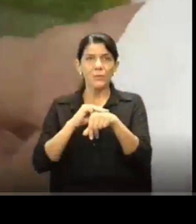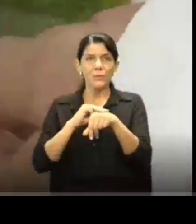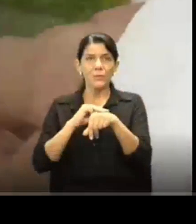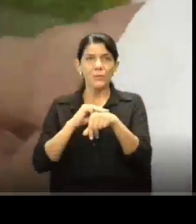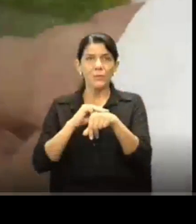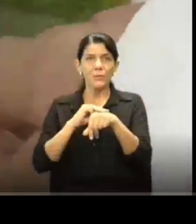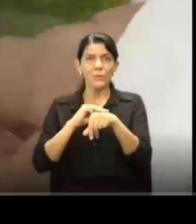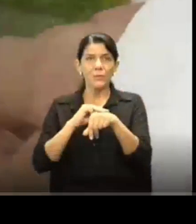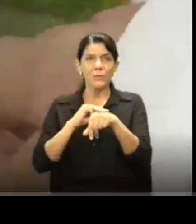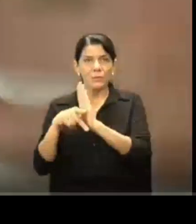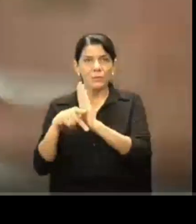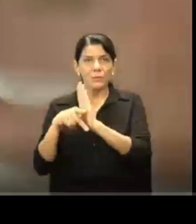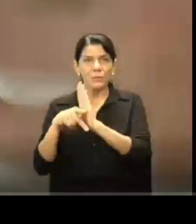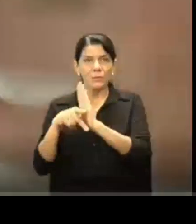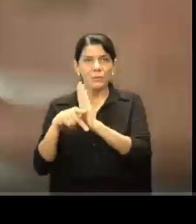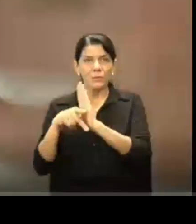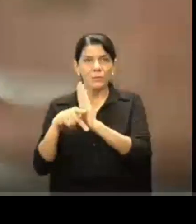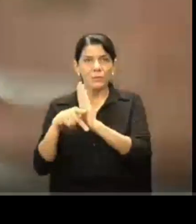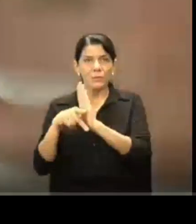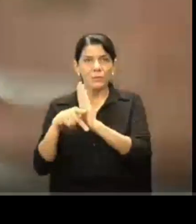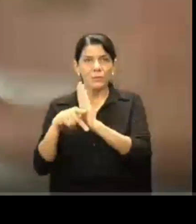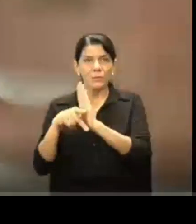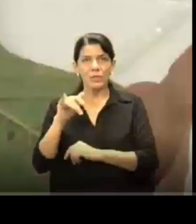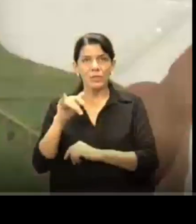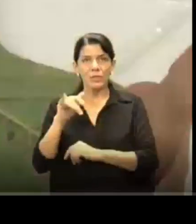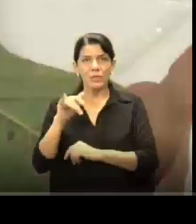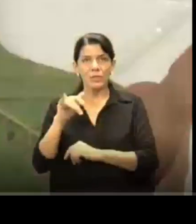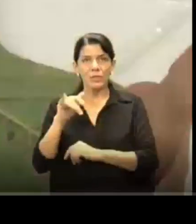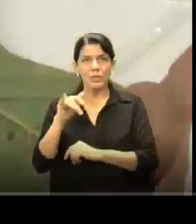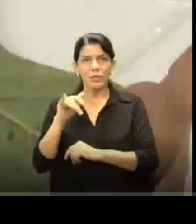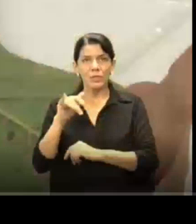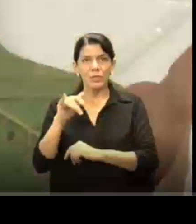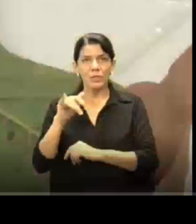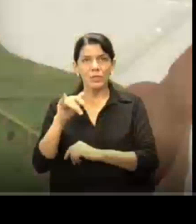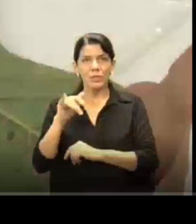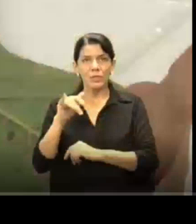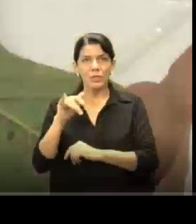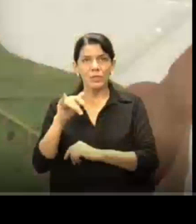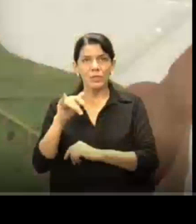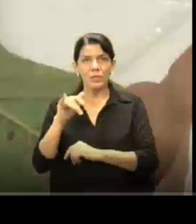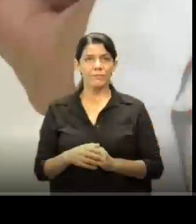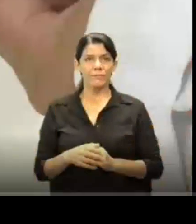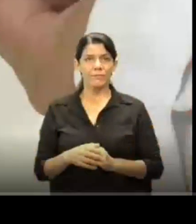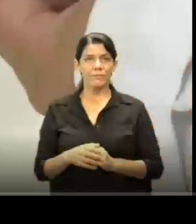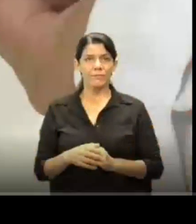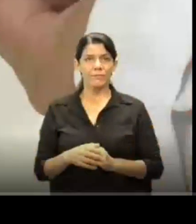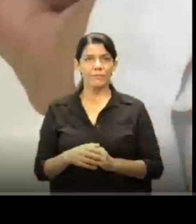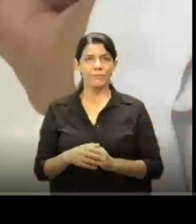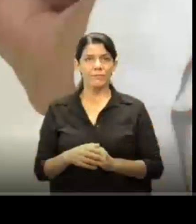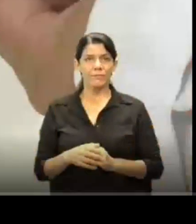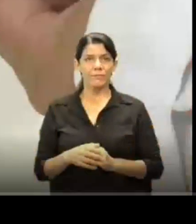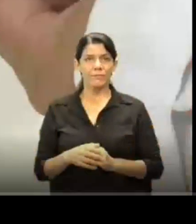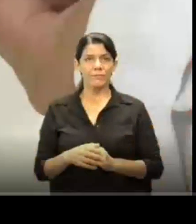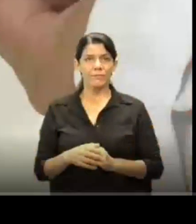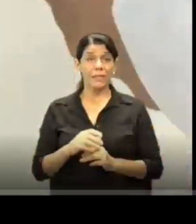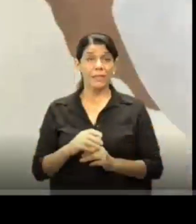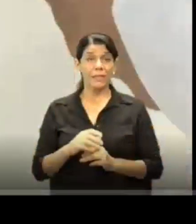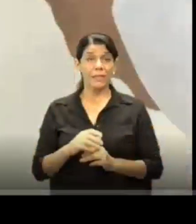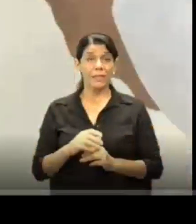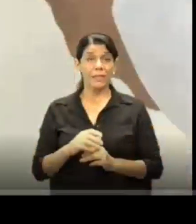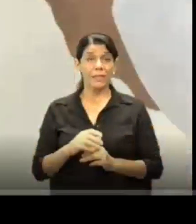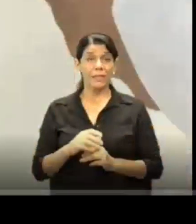manifestação de oídio, né, na folha, e também a gente vê tanto a parte de cima, a parte inferior da folha, e aí a